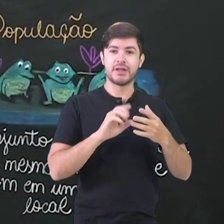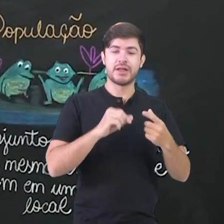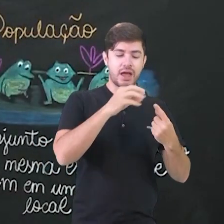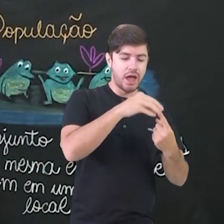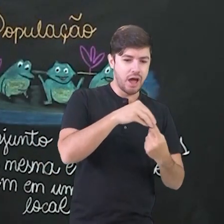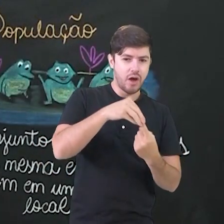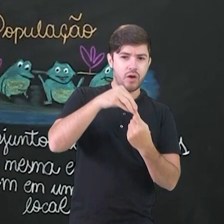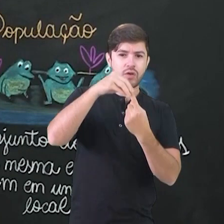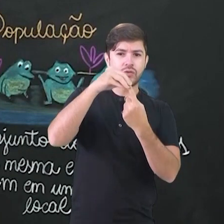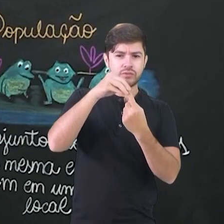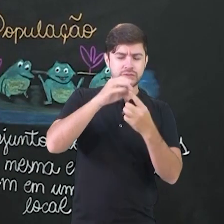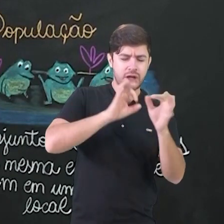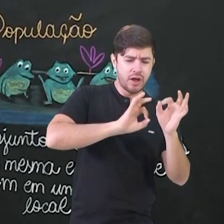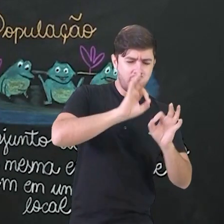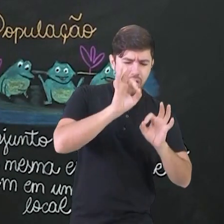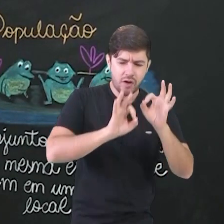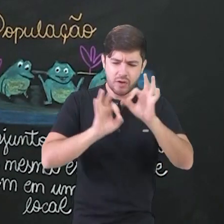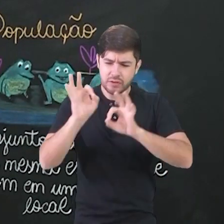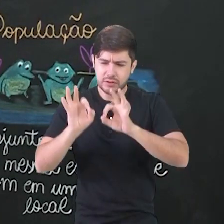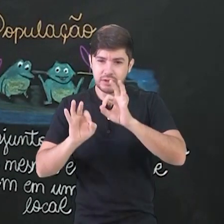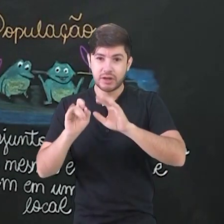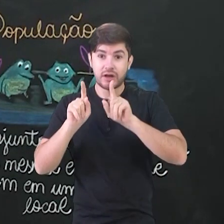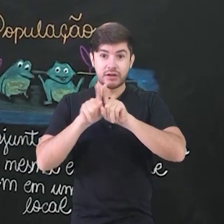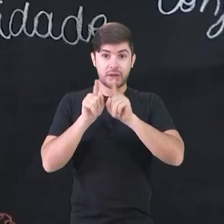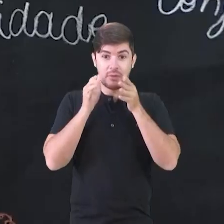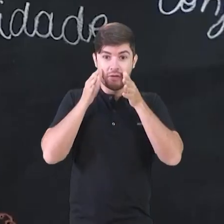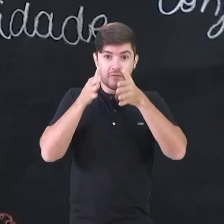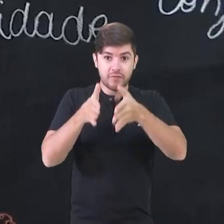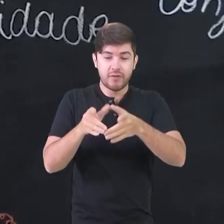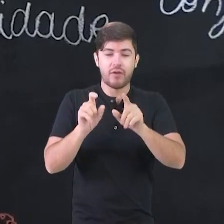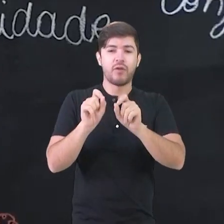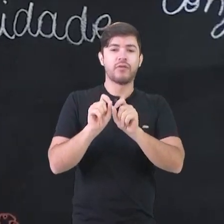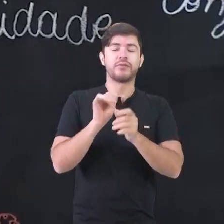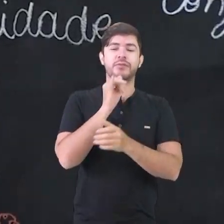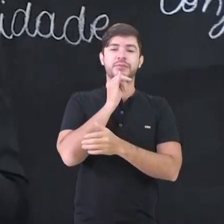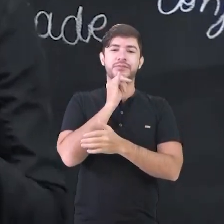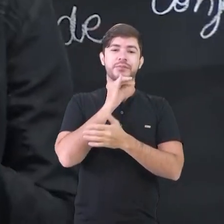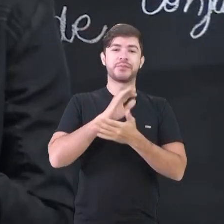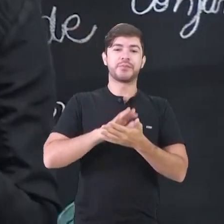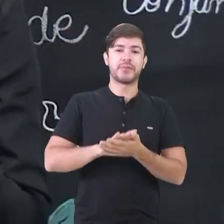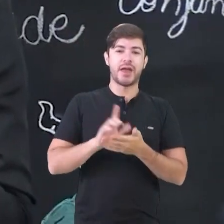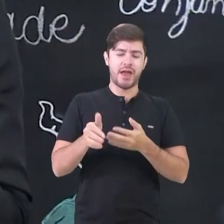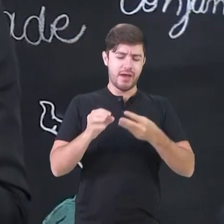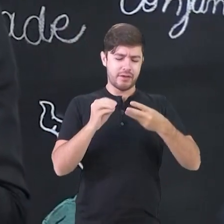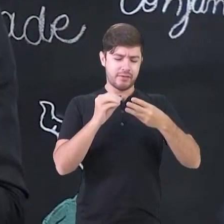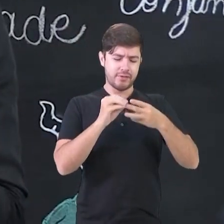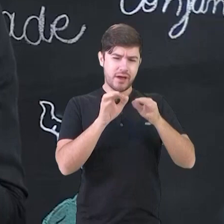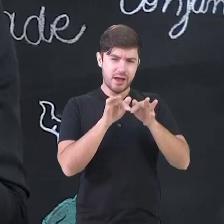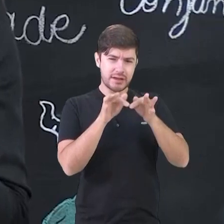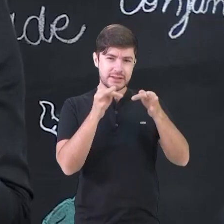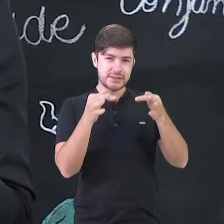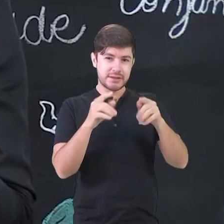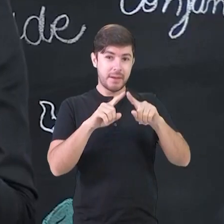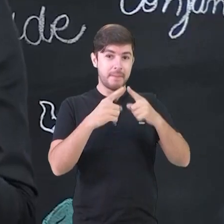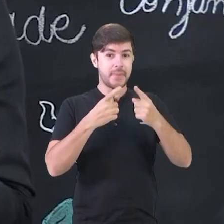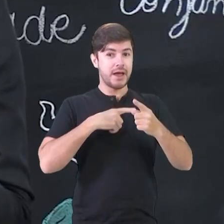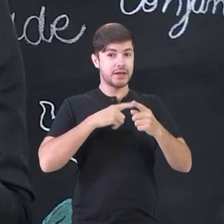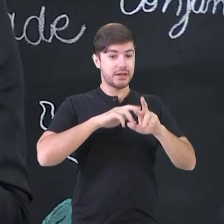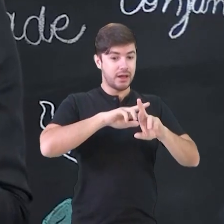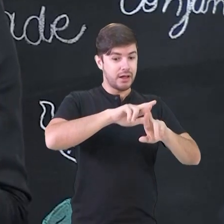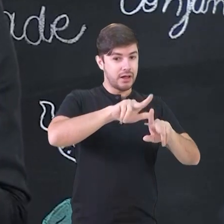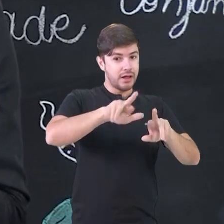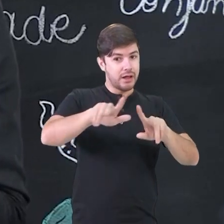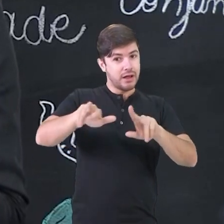a unidade com forma e função. Um pequeno universinho ali, uma pequena célula, mas que ela vai ter